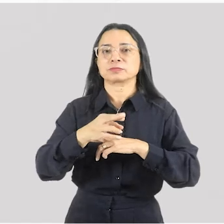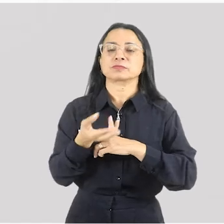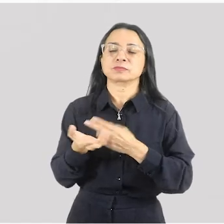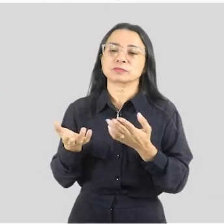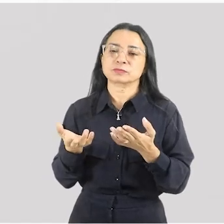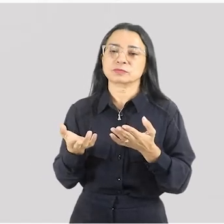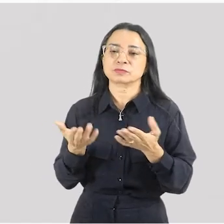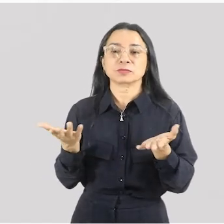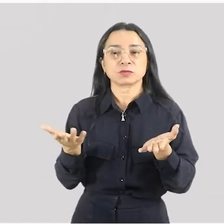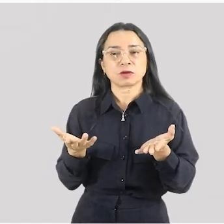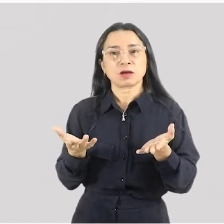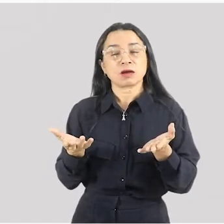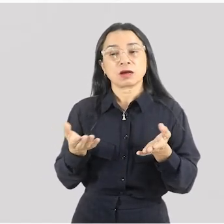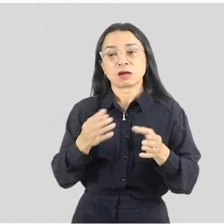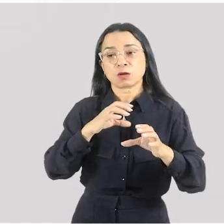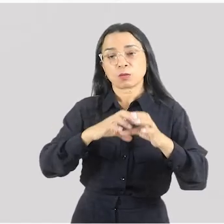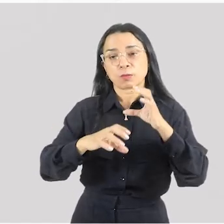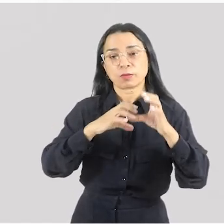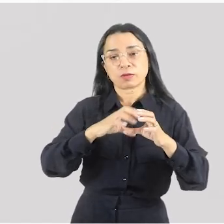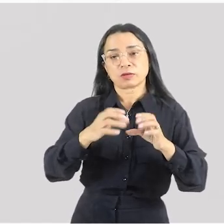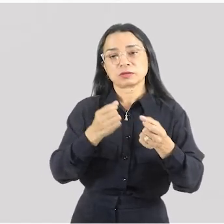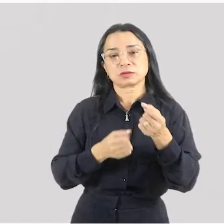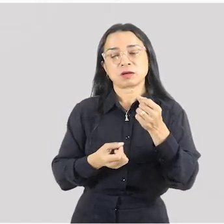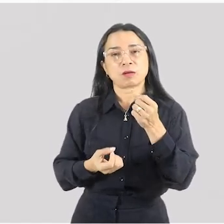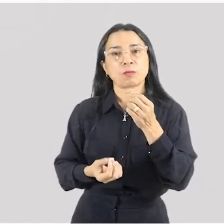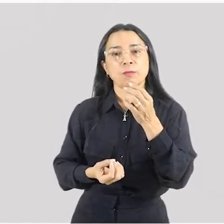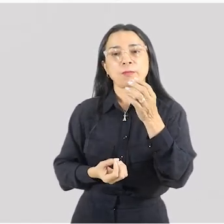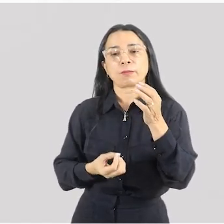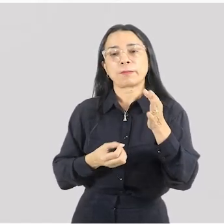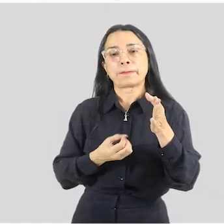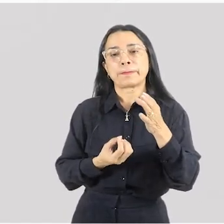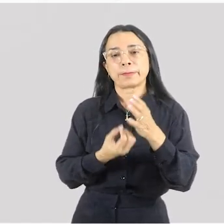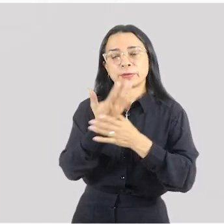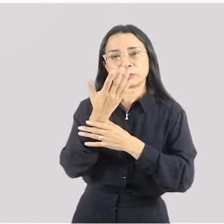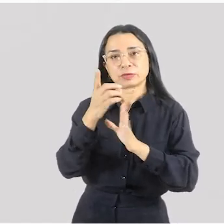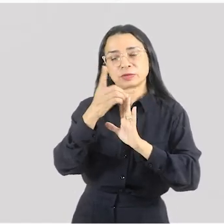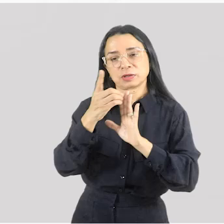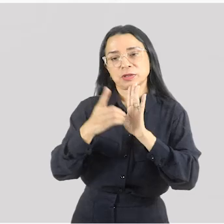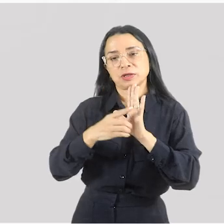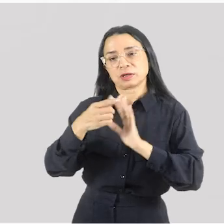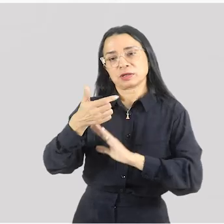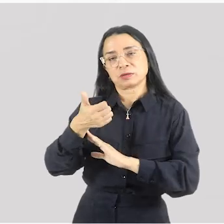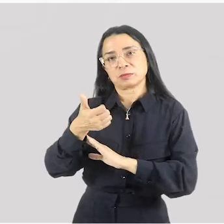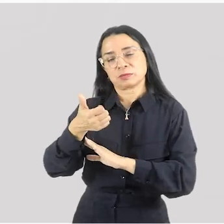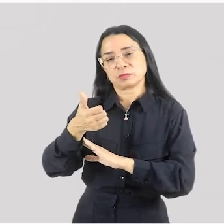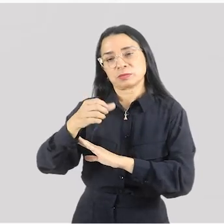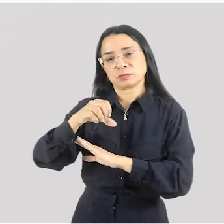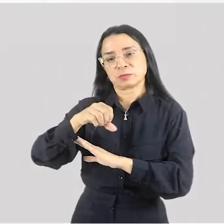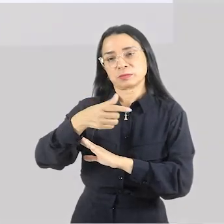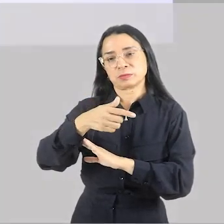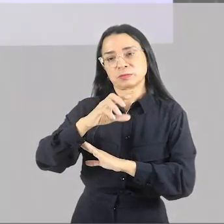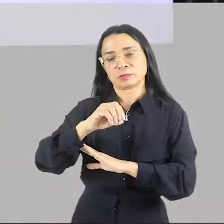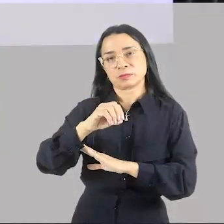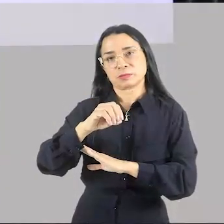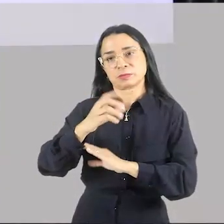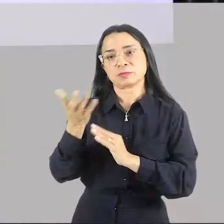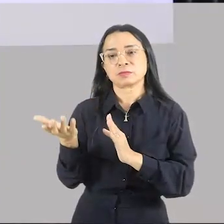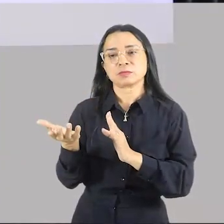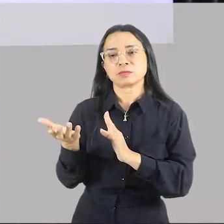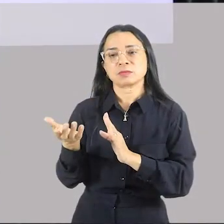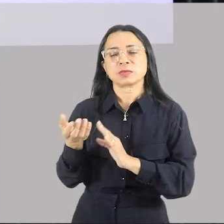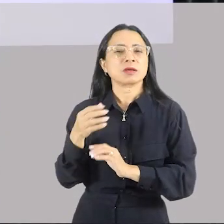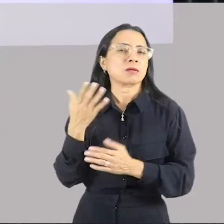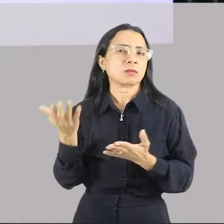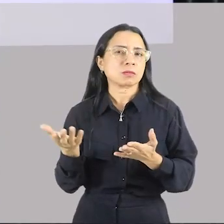ver com a manipulação, produzido na década de 70, contesta o quê? Olha a pergunta. É o que ele está